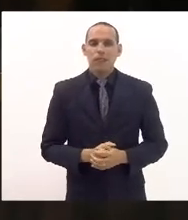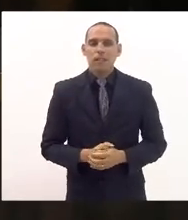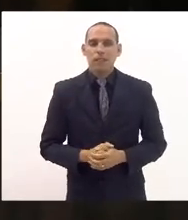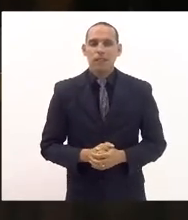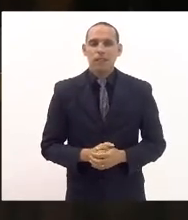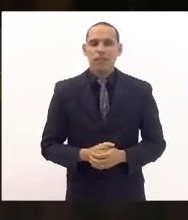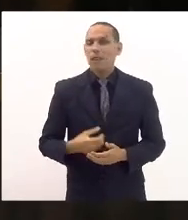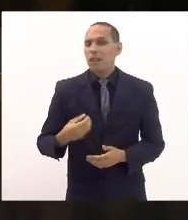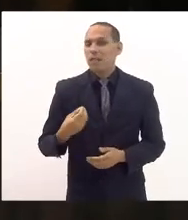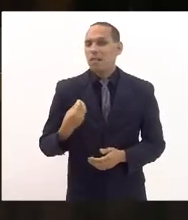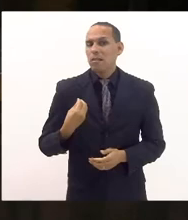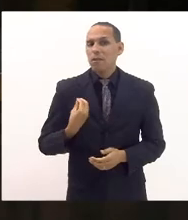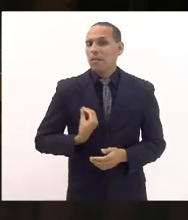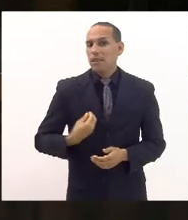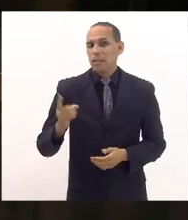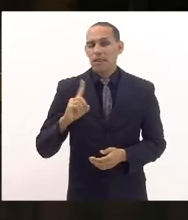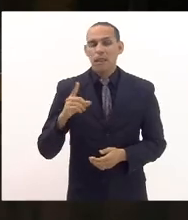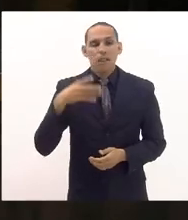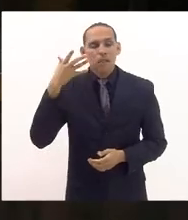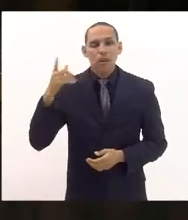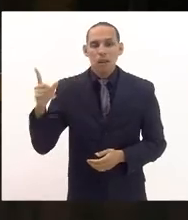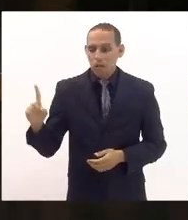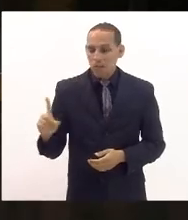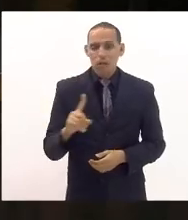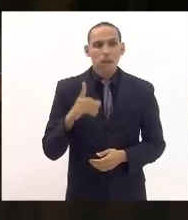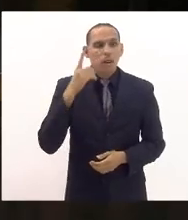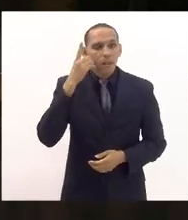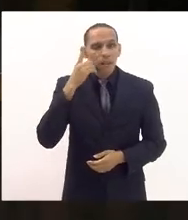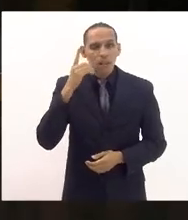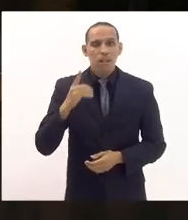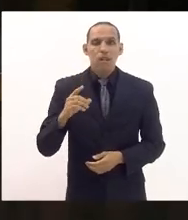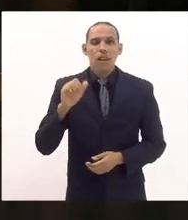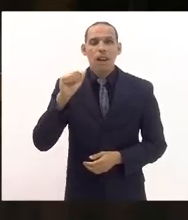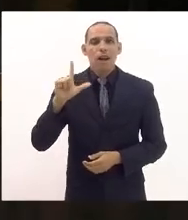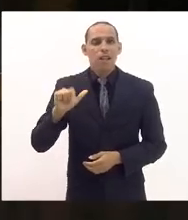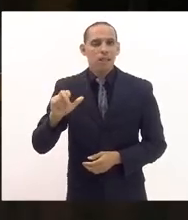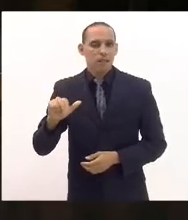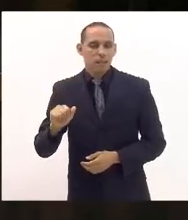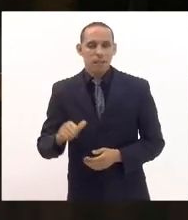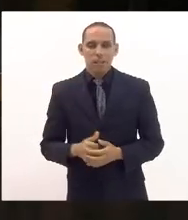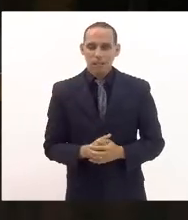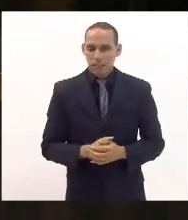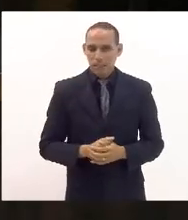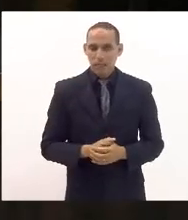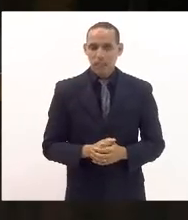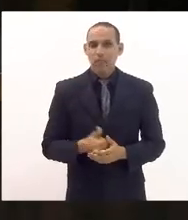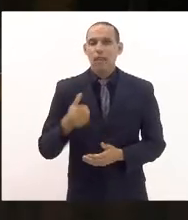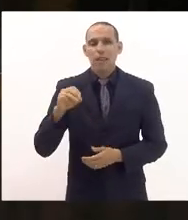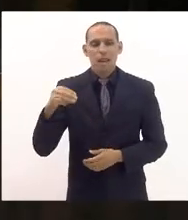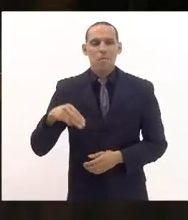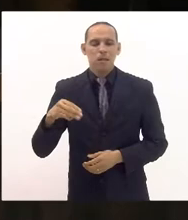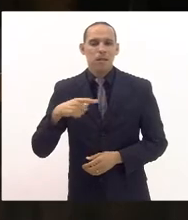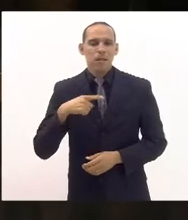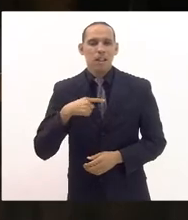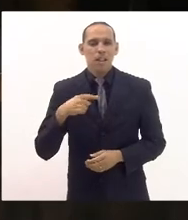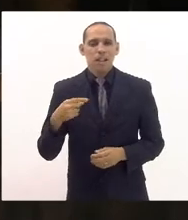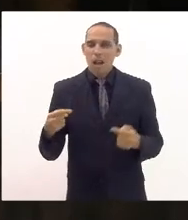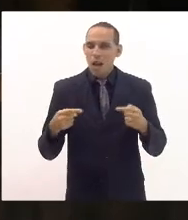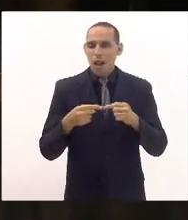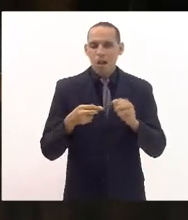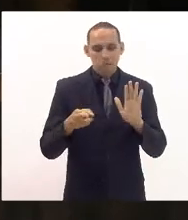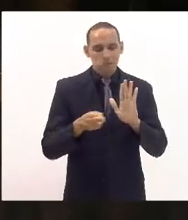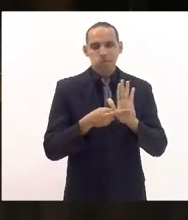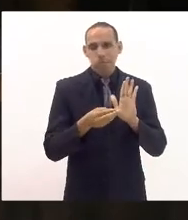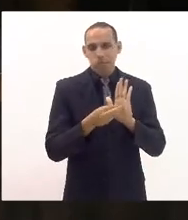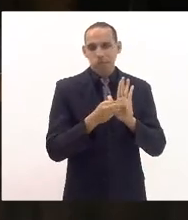e não se encontrando o presente próximo orador escrita Nobre Deputado Alana Passos vossa excelência dispõe de dez minutos no tempo